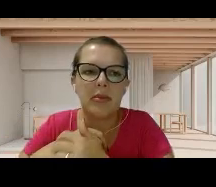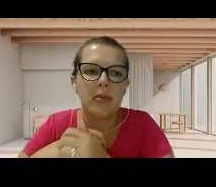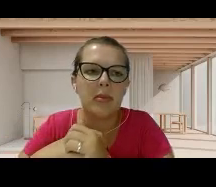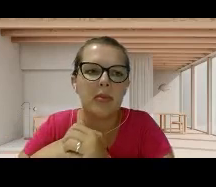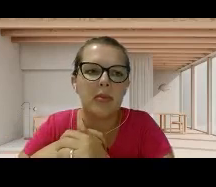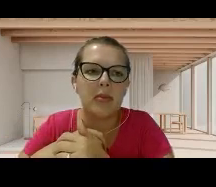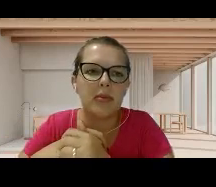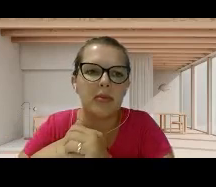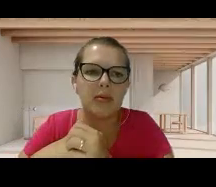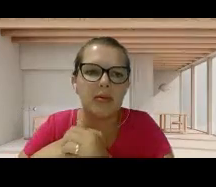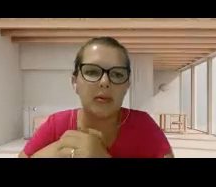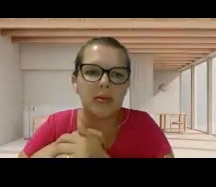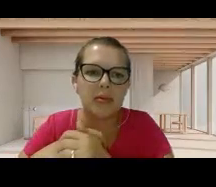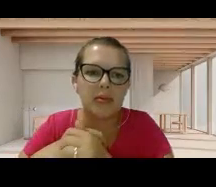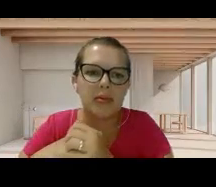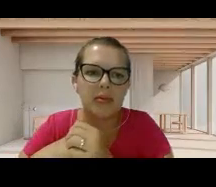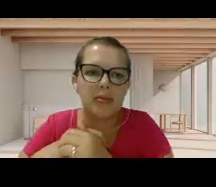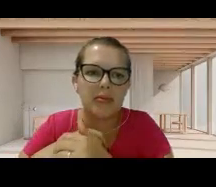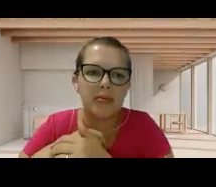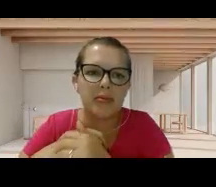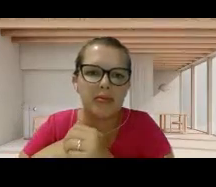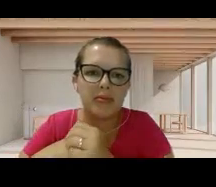concessão ser